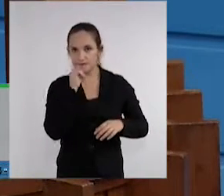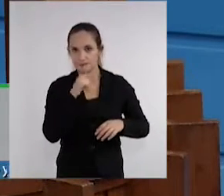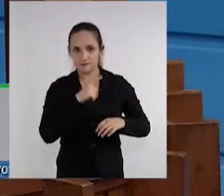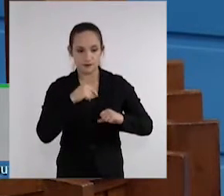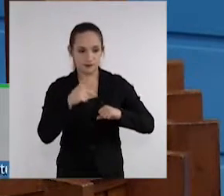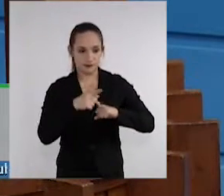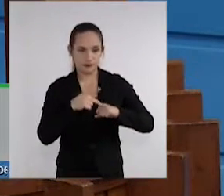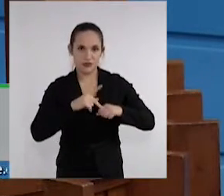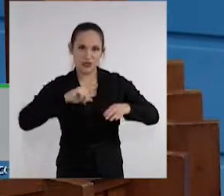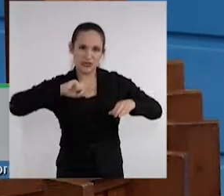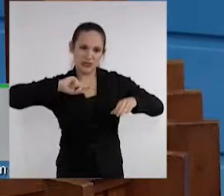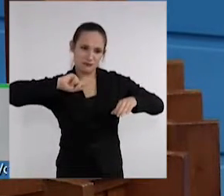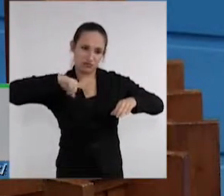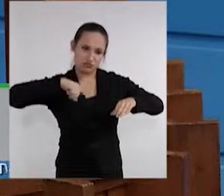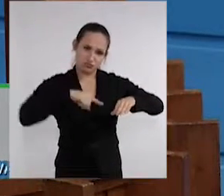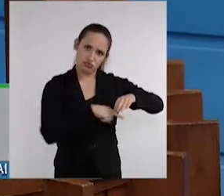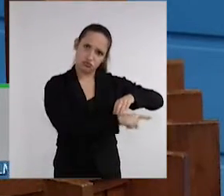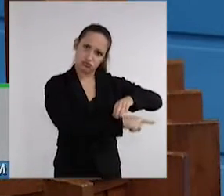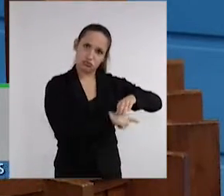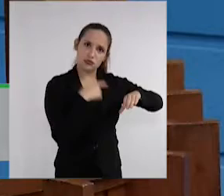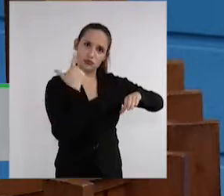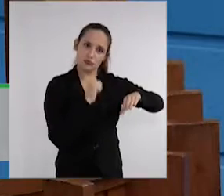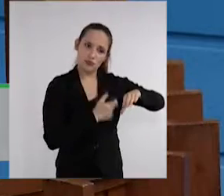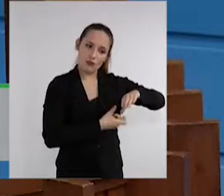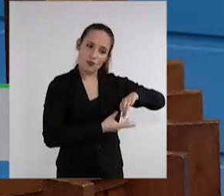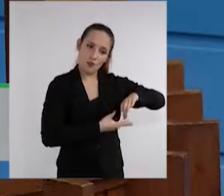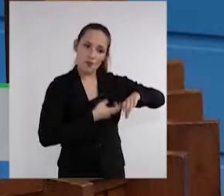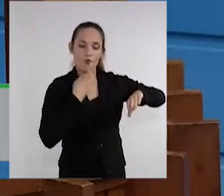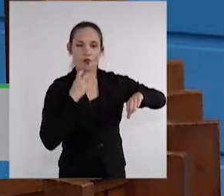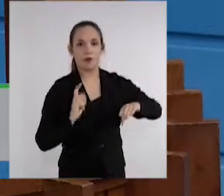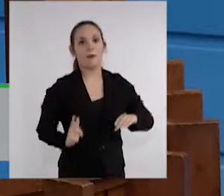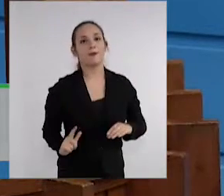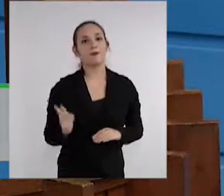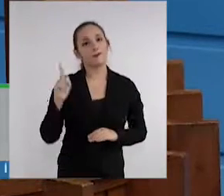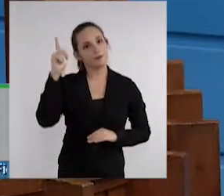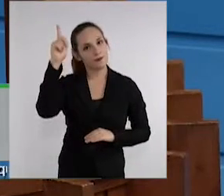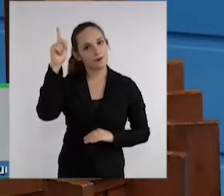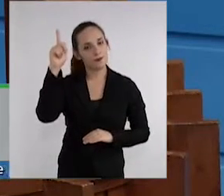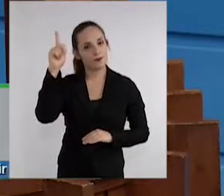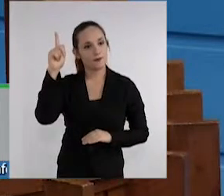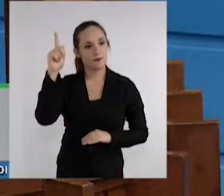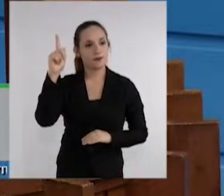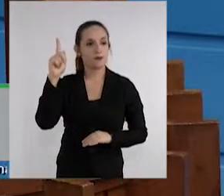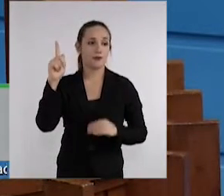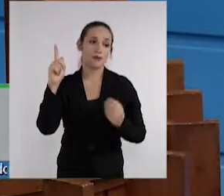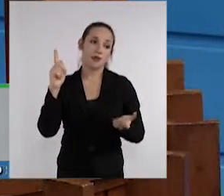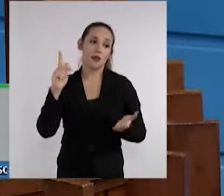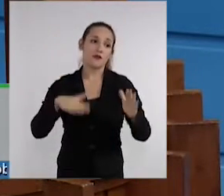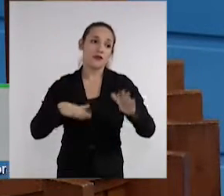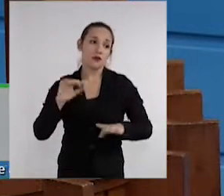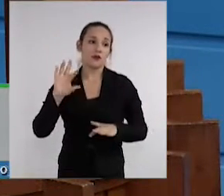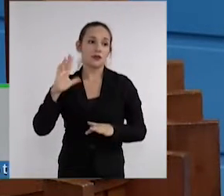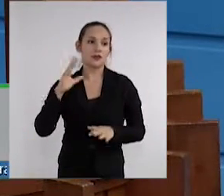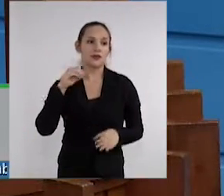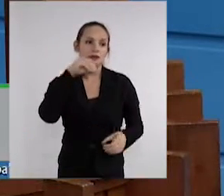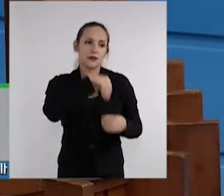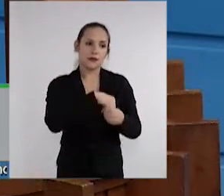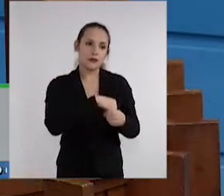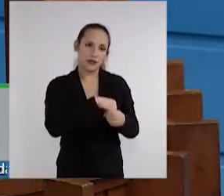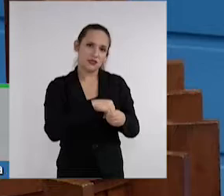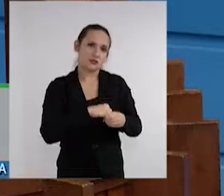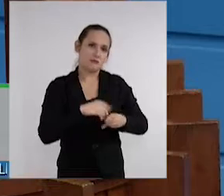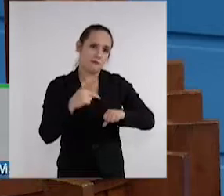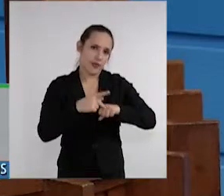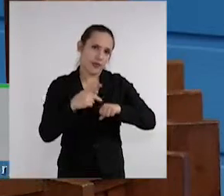fraturamento hidráulico. É a forma como você extrai o gás de xisto que está normalmente alocado sob